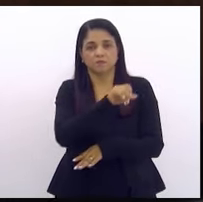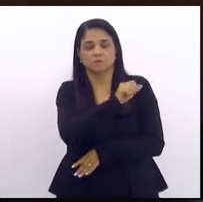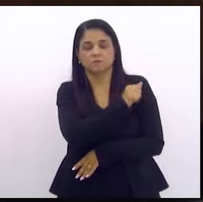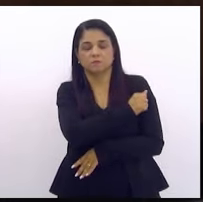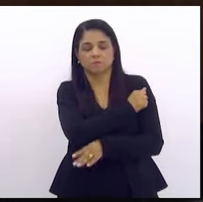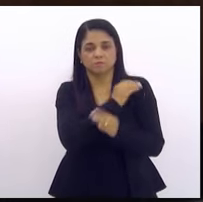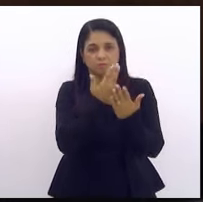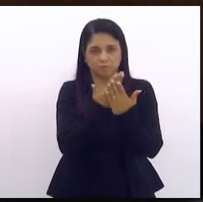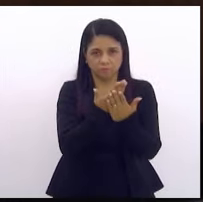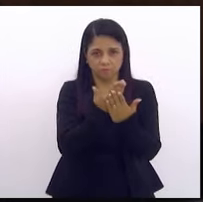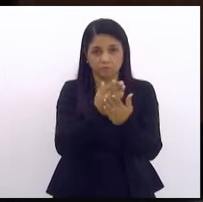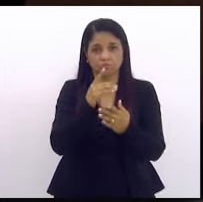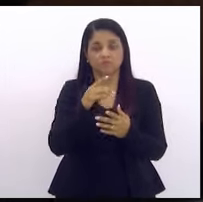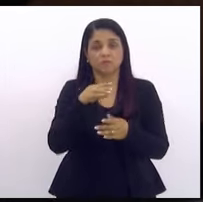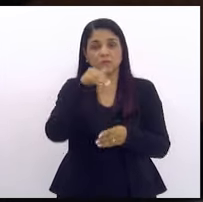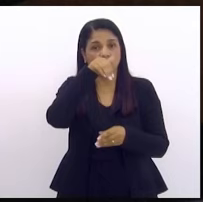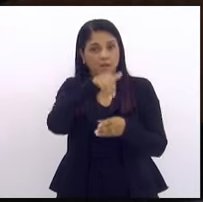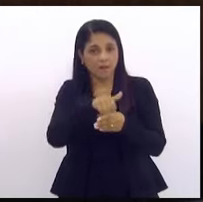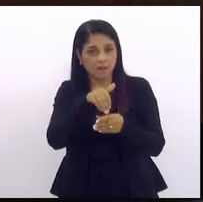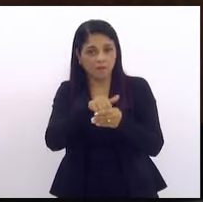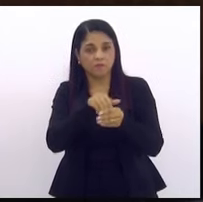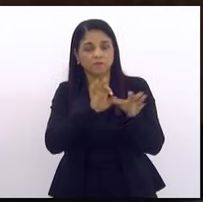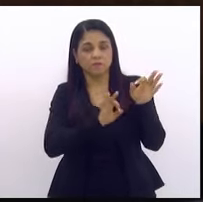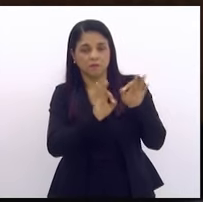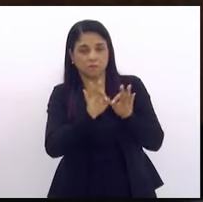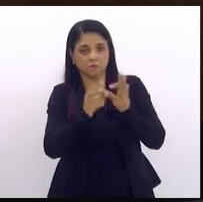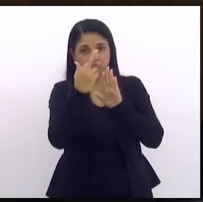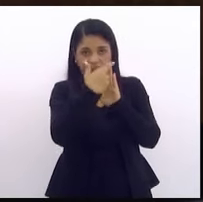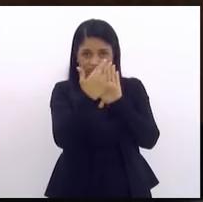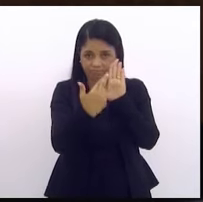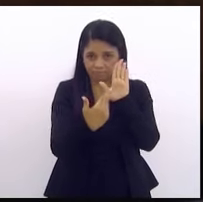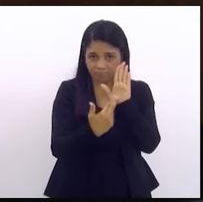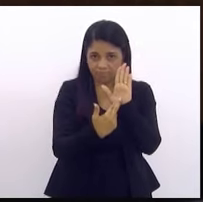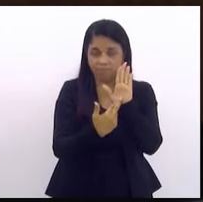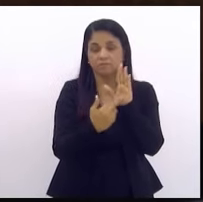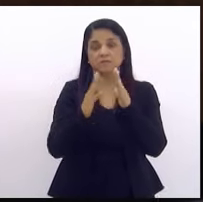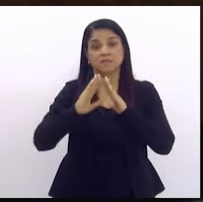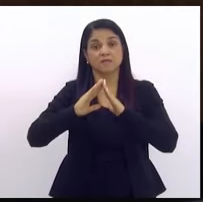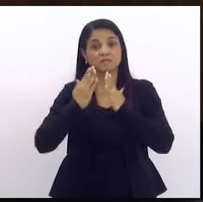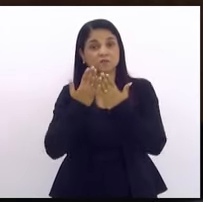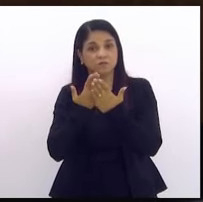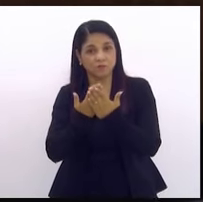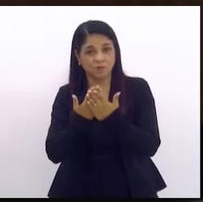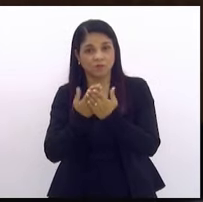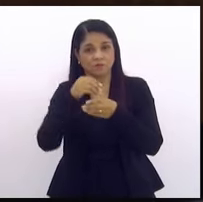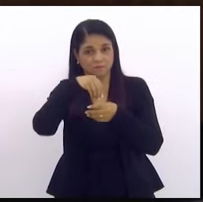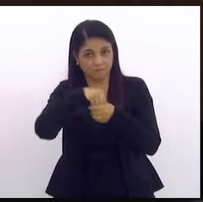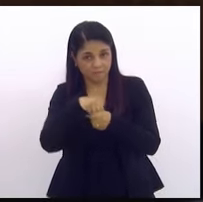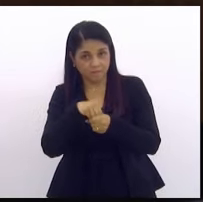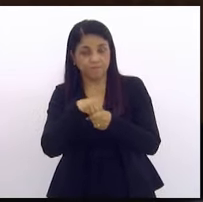estudantes eleitos, né, na elaboração do regimento interno das escolas, PL